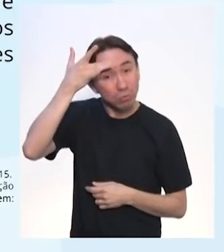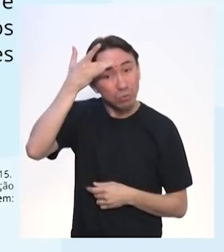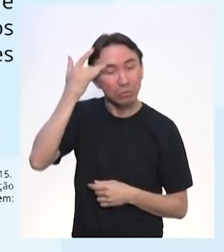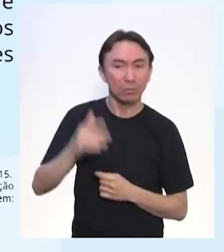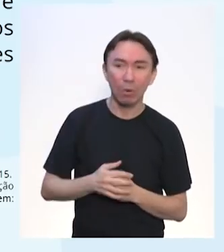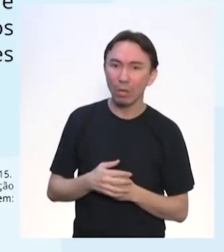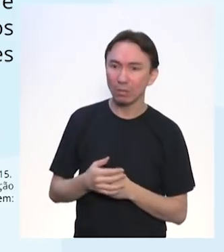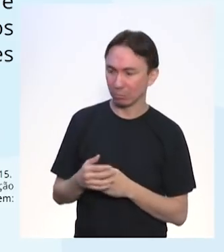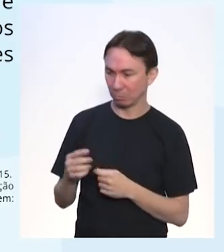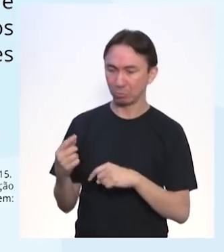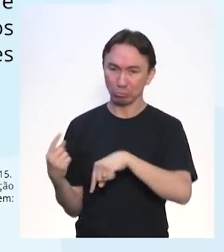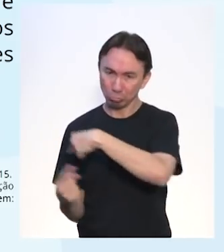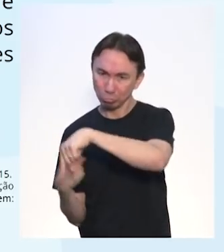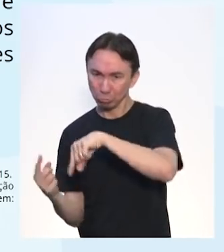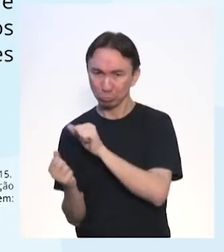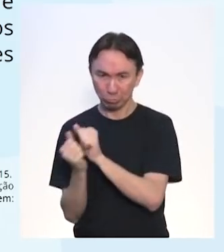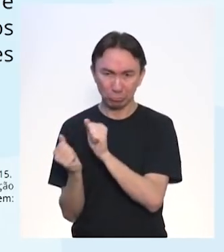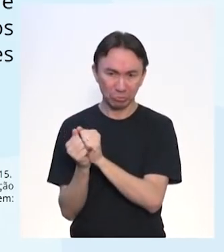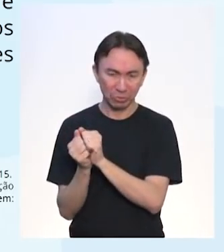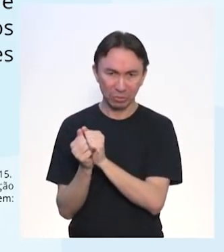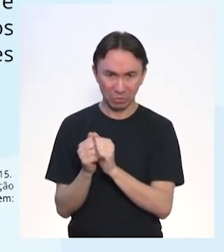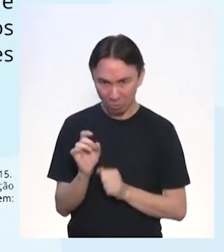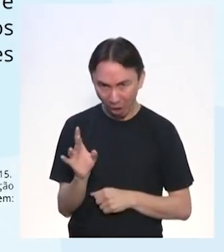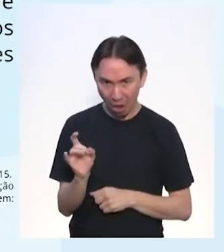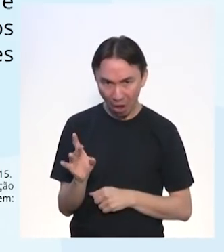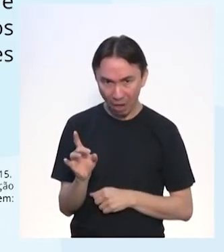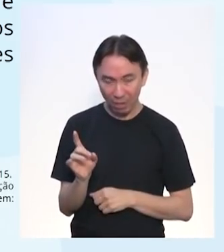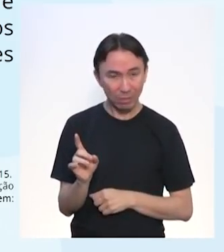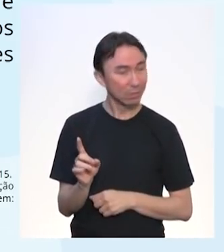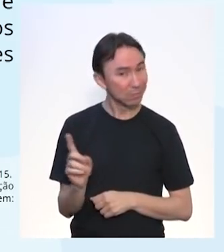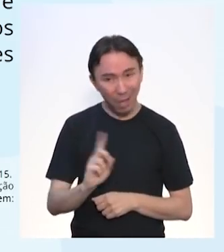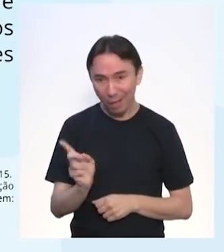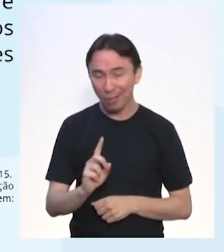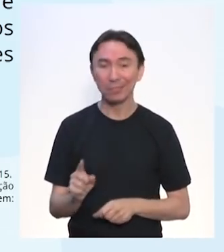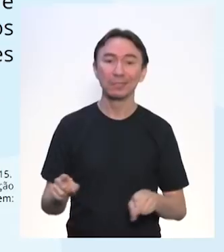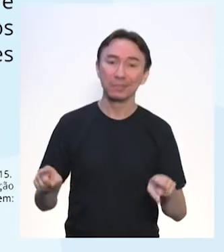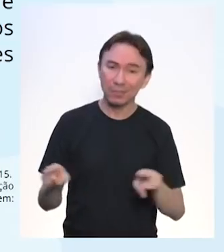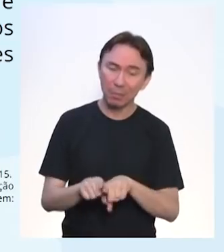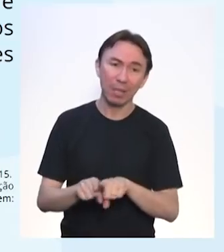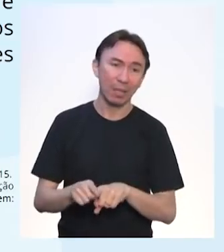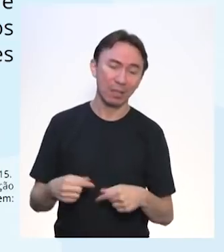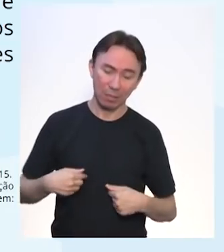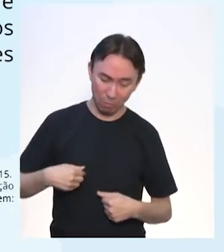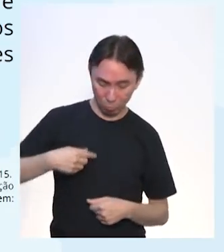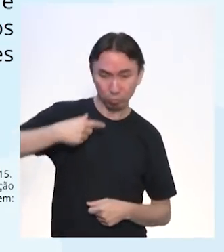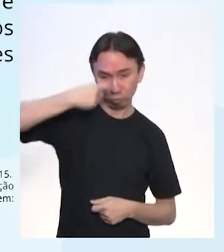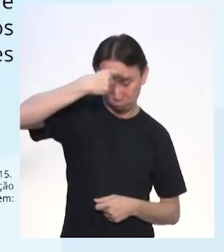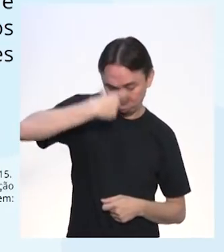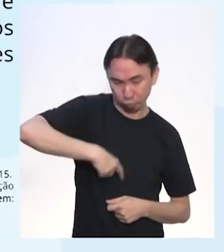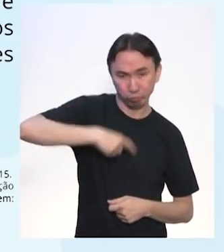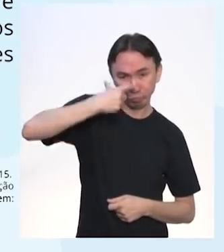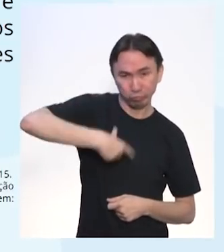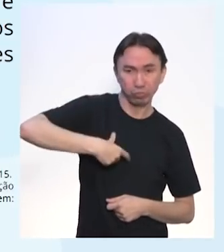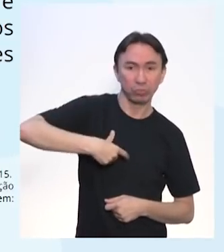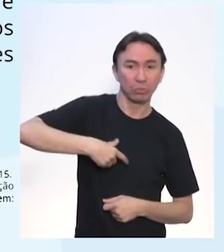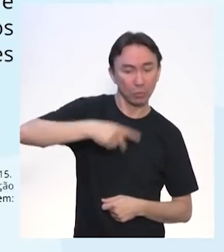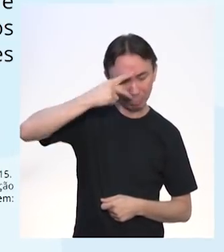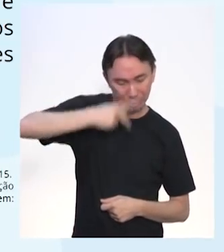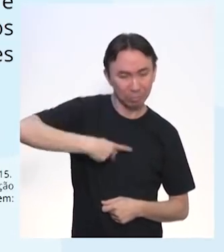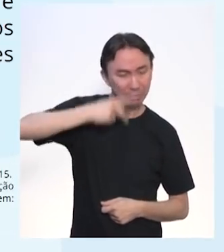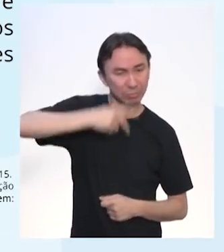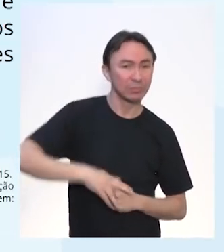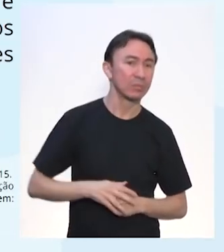com o outro, também, mas também aprender a conviver conosco mesmo, aprender a conviver em respeito com o